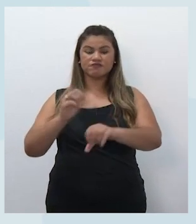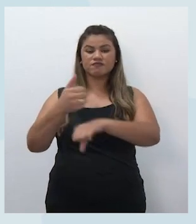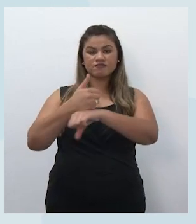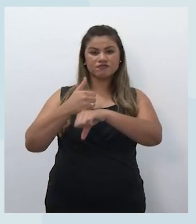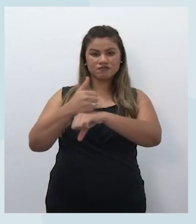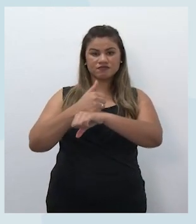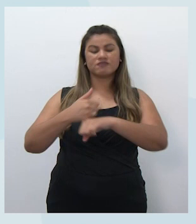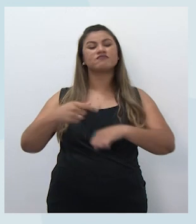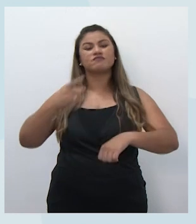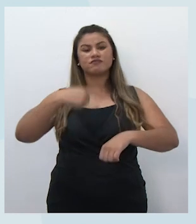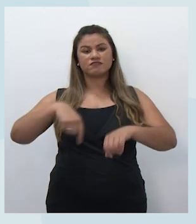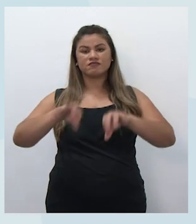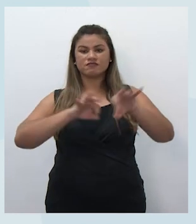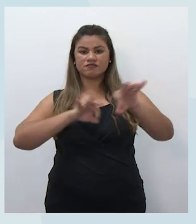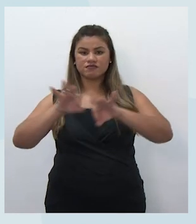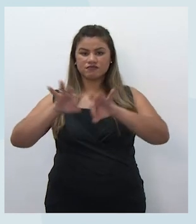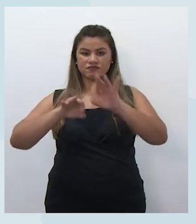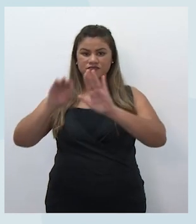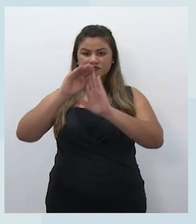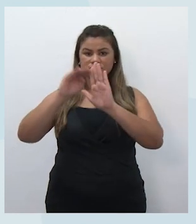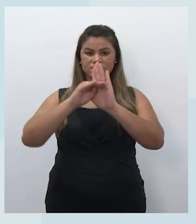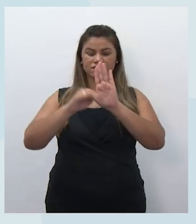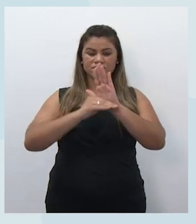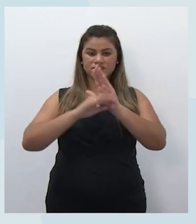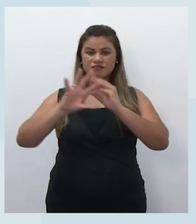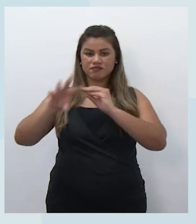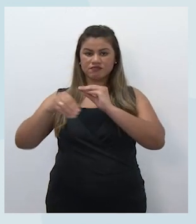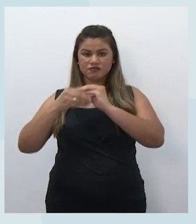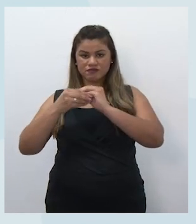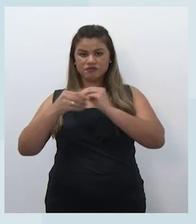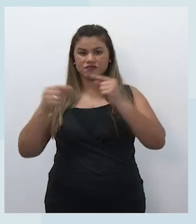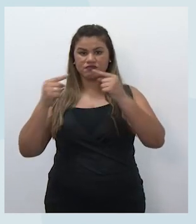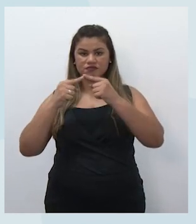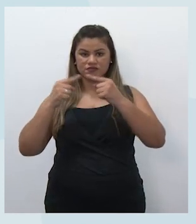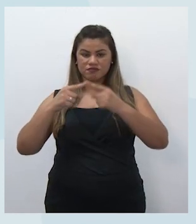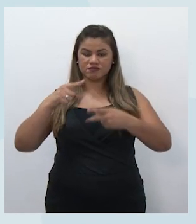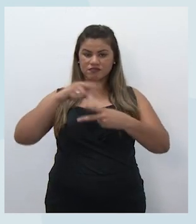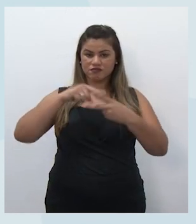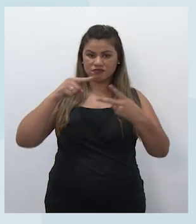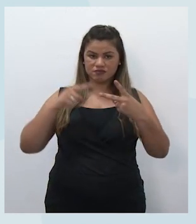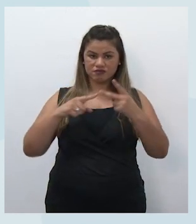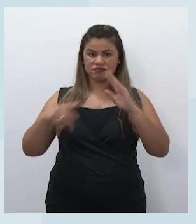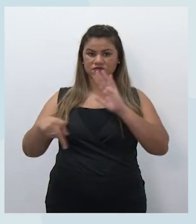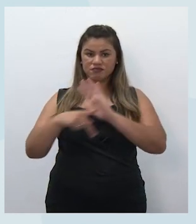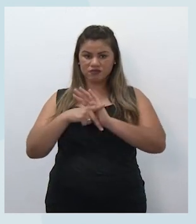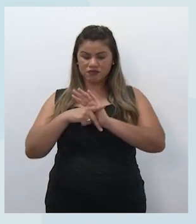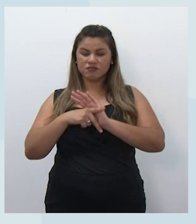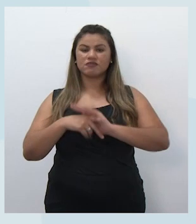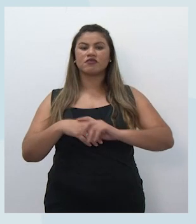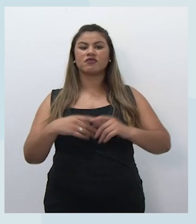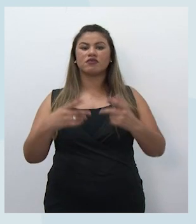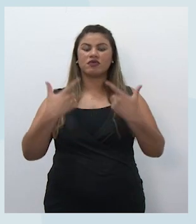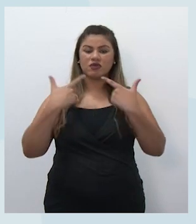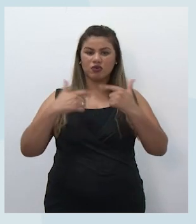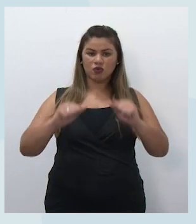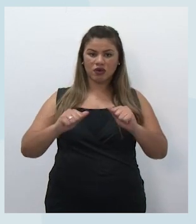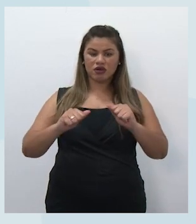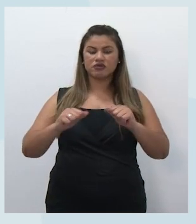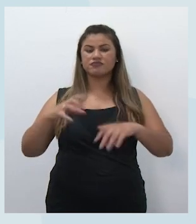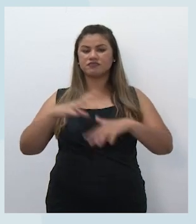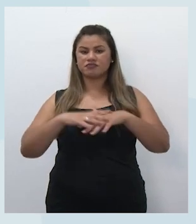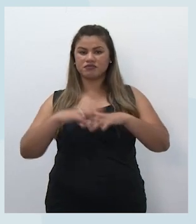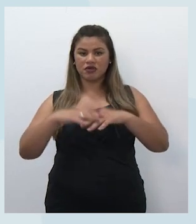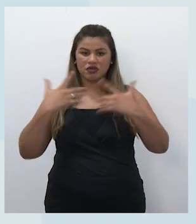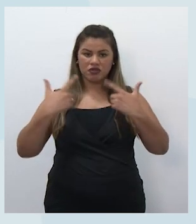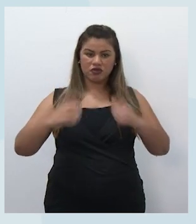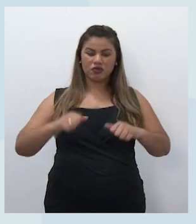também itinerários que chamamos de integrados entre duas áreas do conhecimento: linguagens e matemática, linguagens e ciências